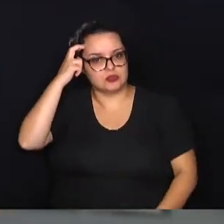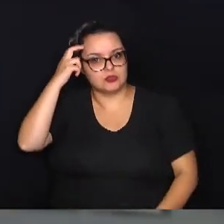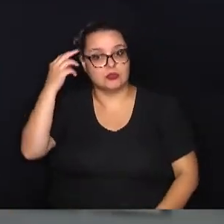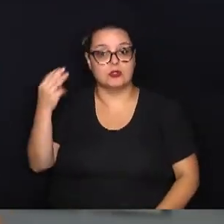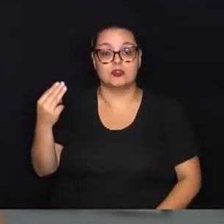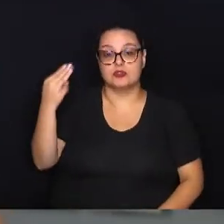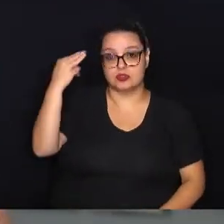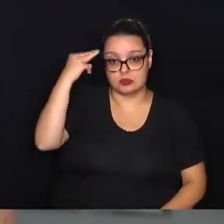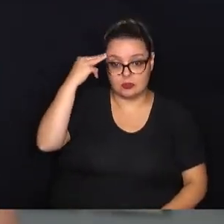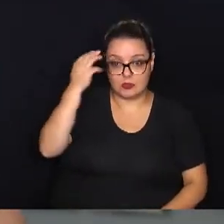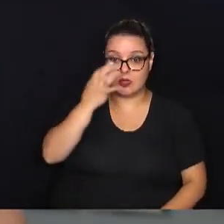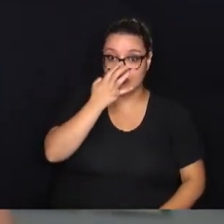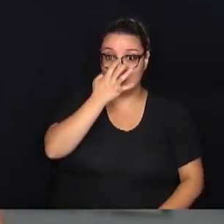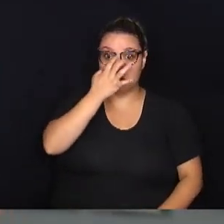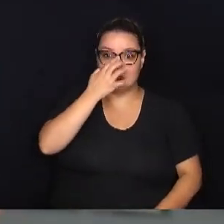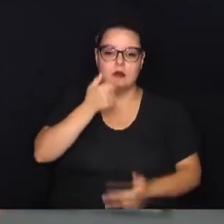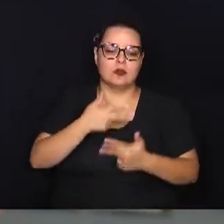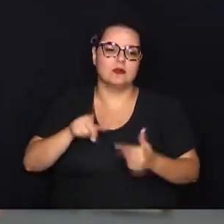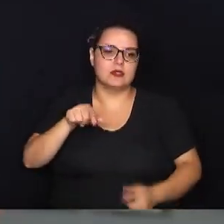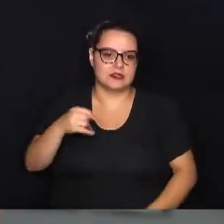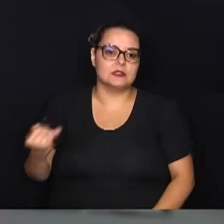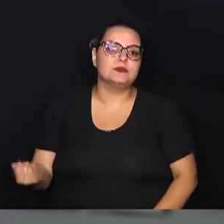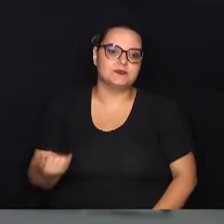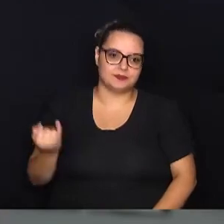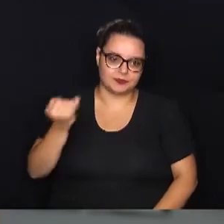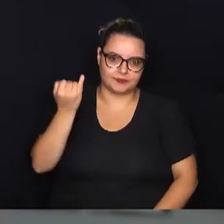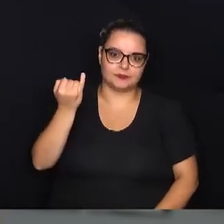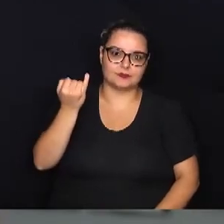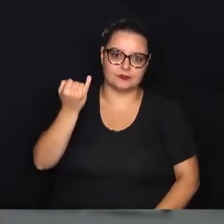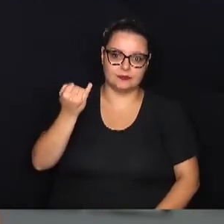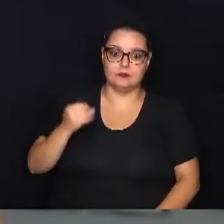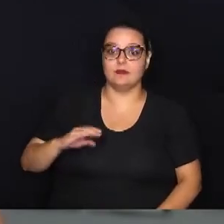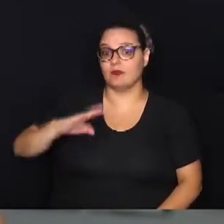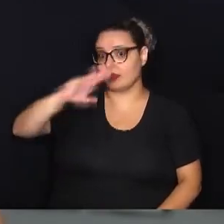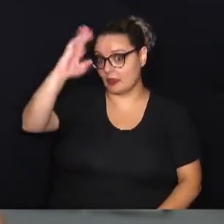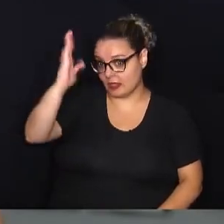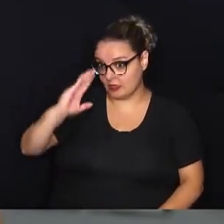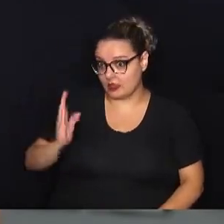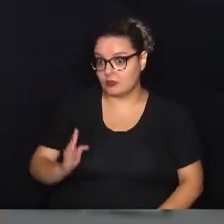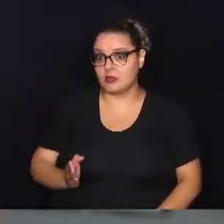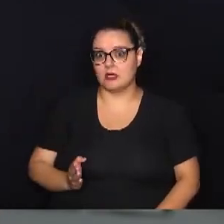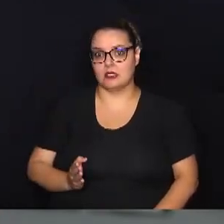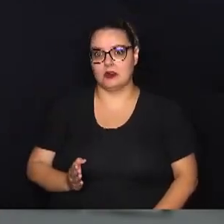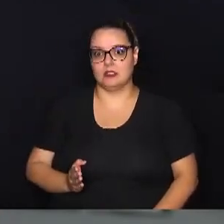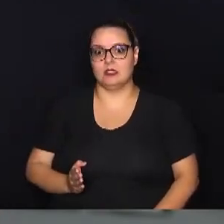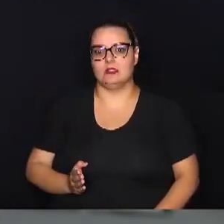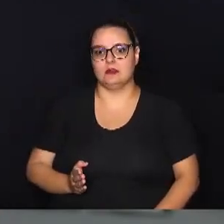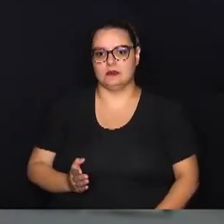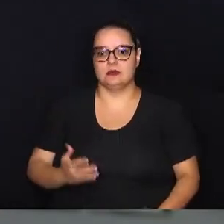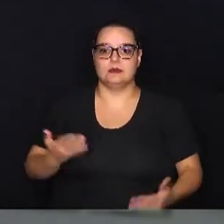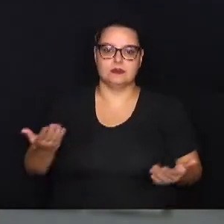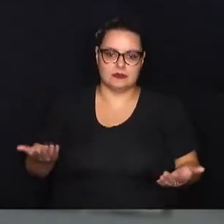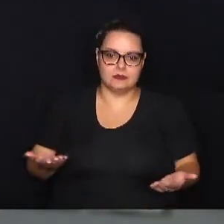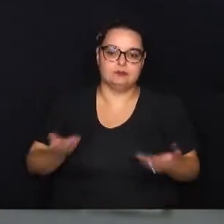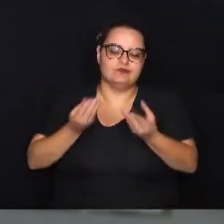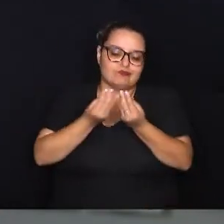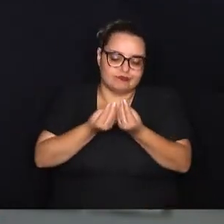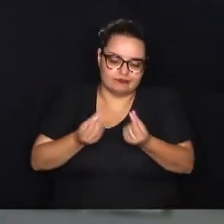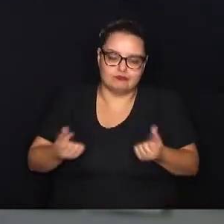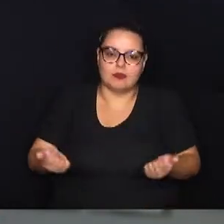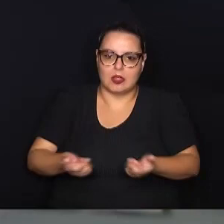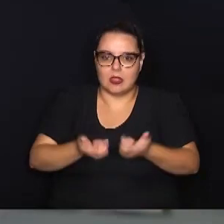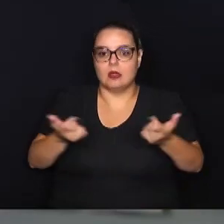memória, coisa que é tão importante para o Brasil, que padece, como talvez boa parte